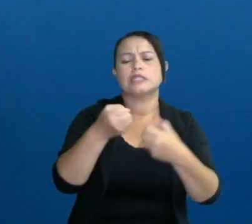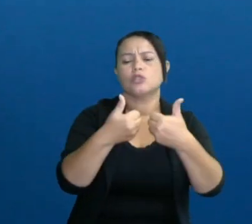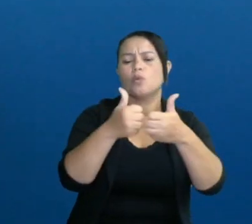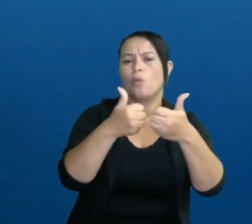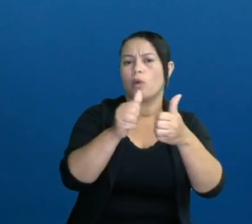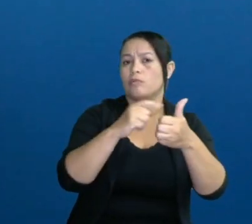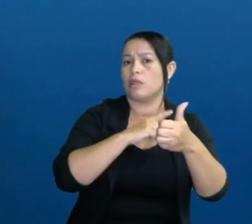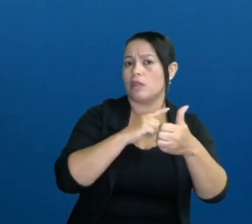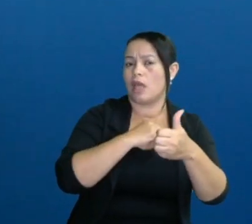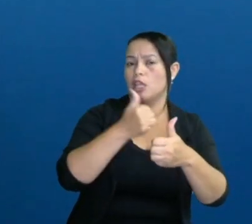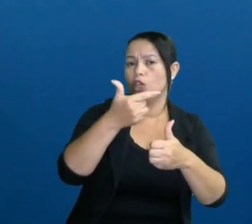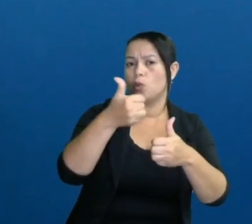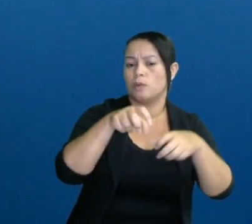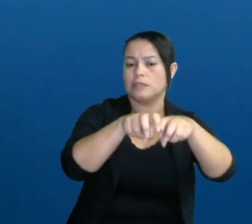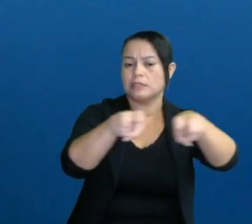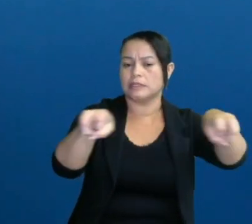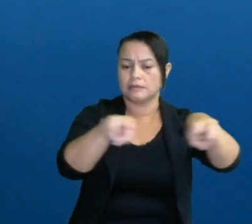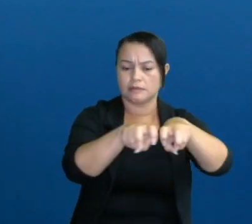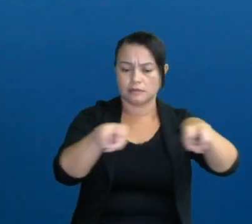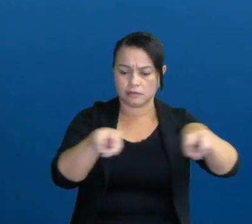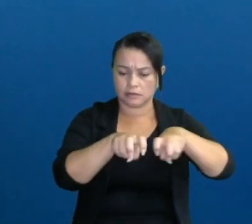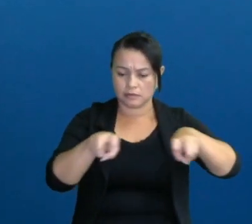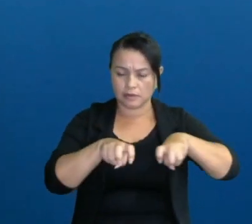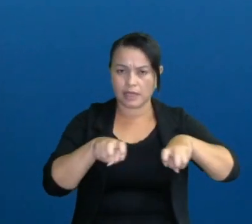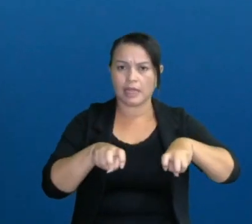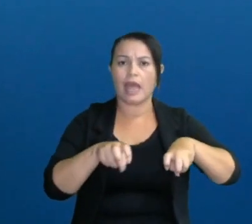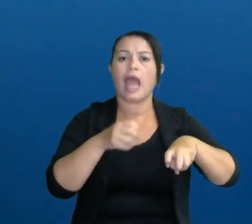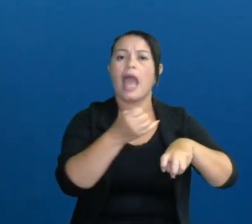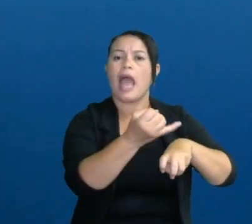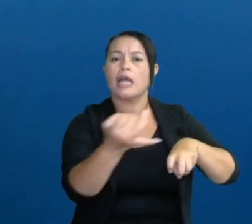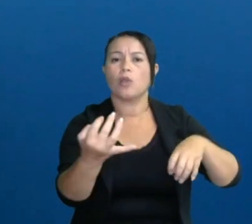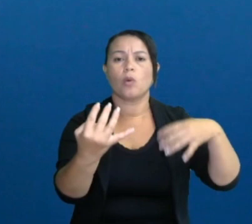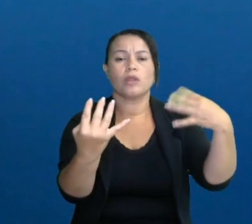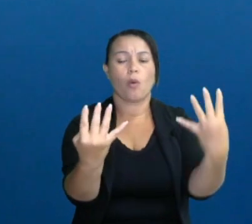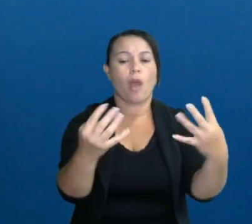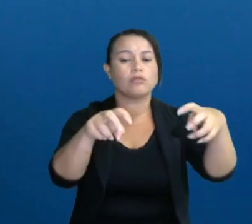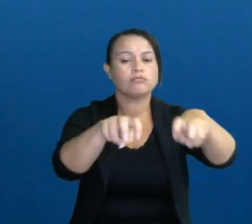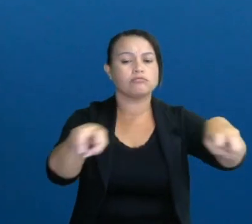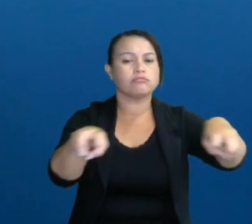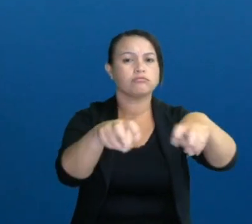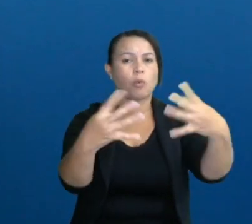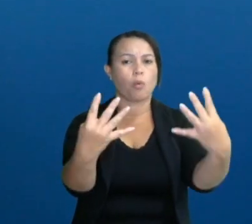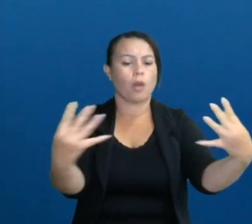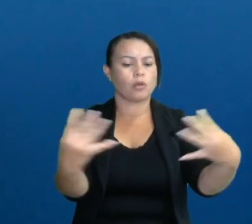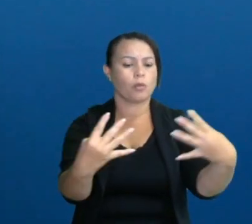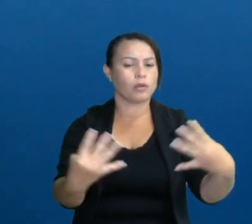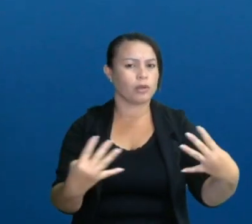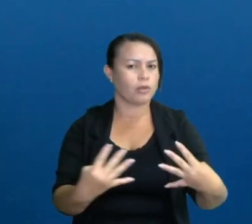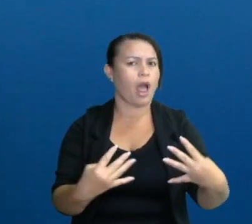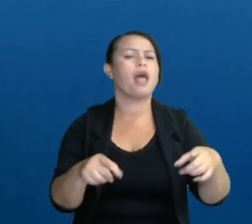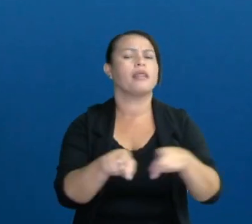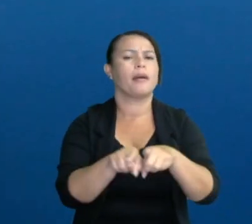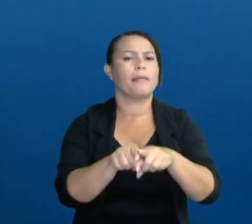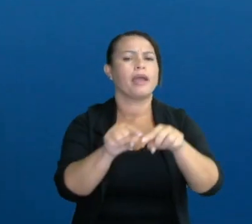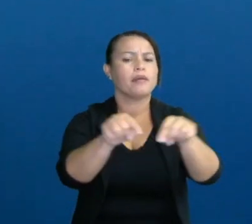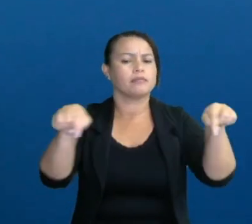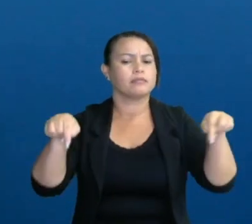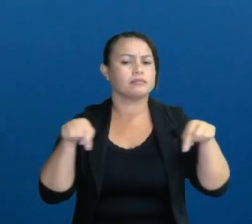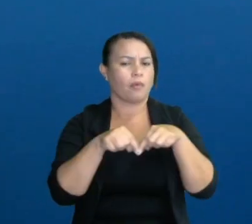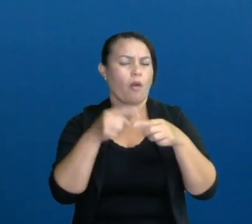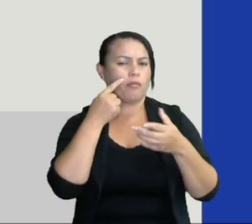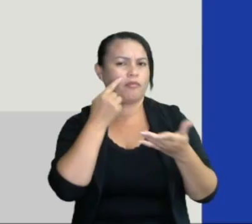tem 12 filas, cada um tem 4 lugares, a gente poderia fazer aqui uma organização retangular da seguinte